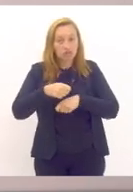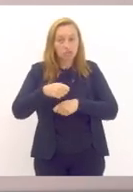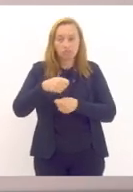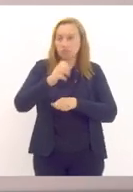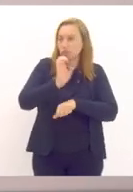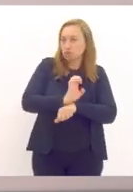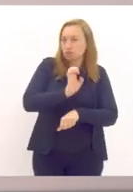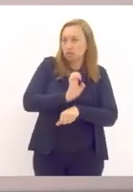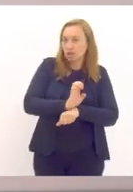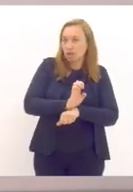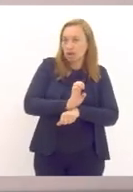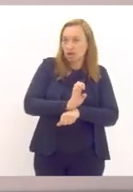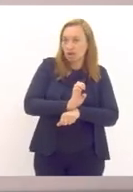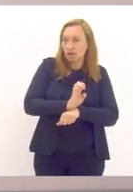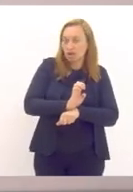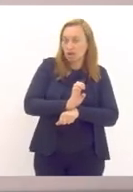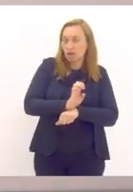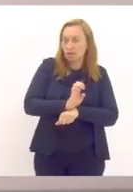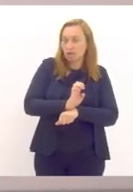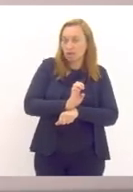seja mais interessante, porque